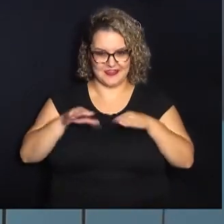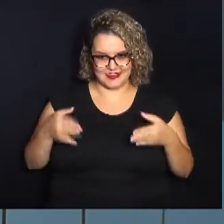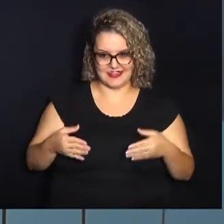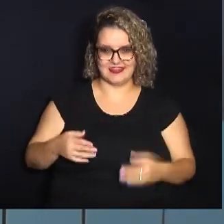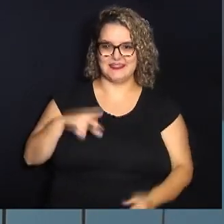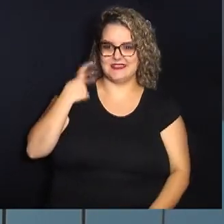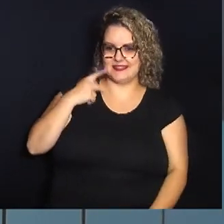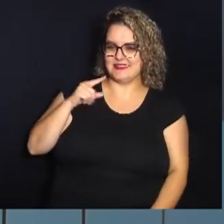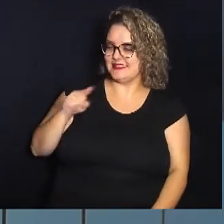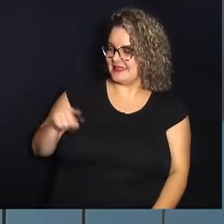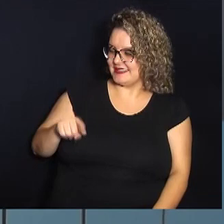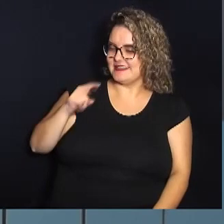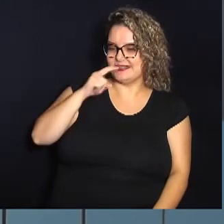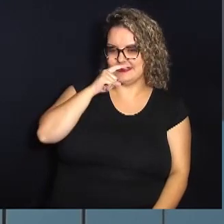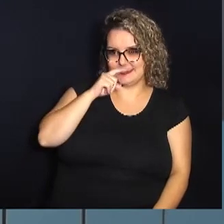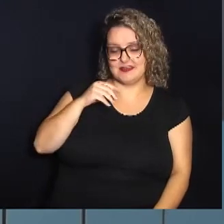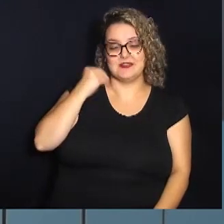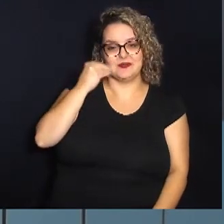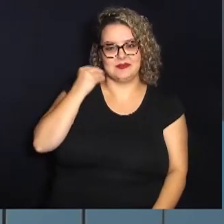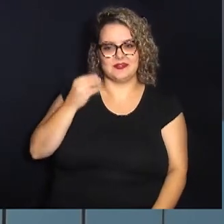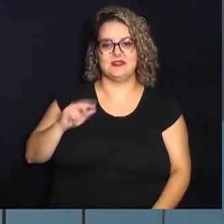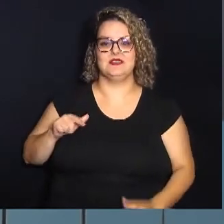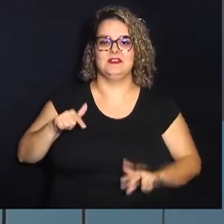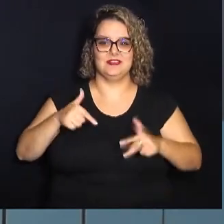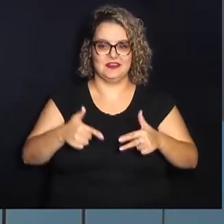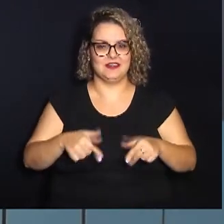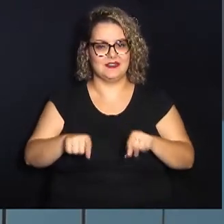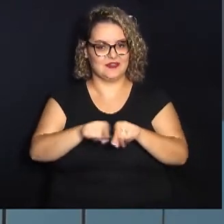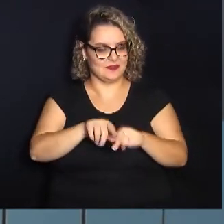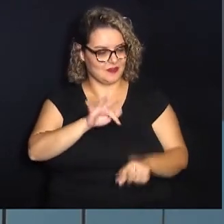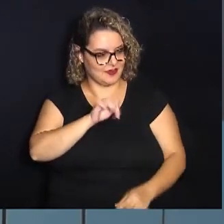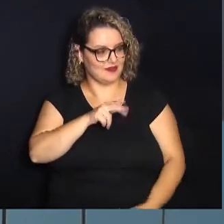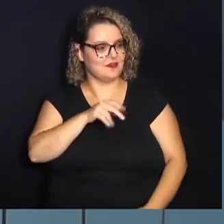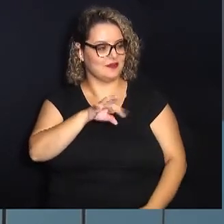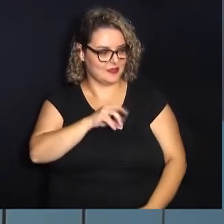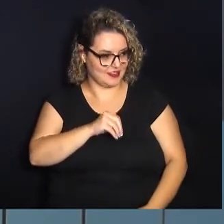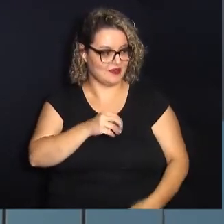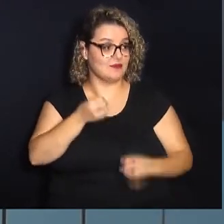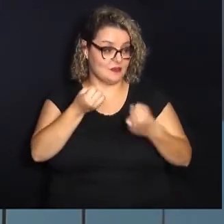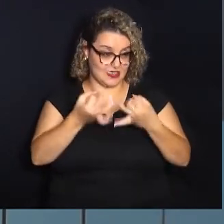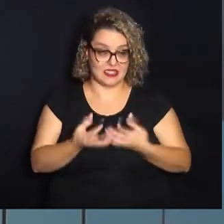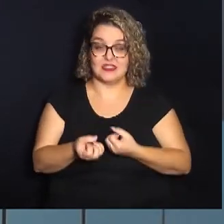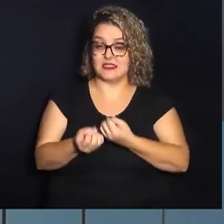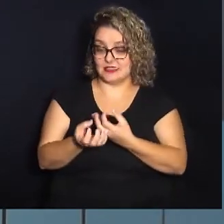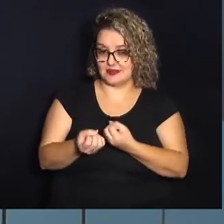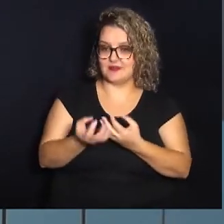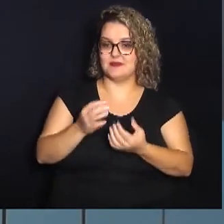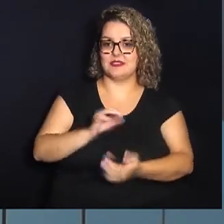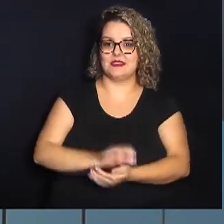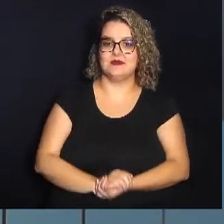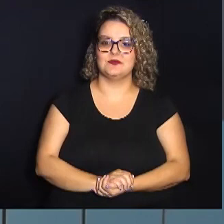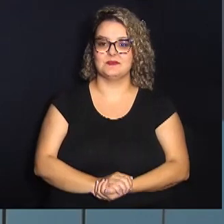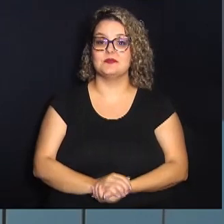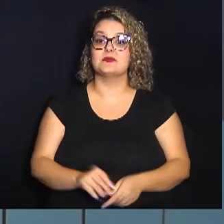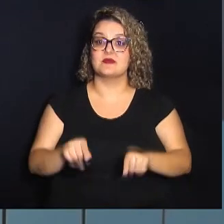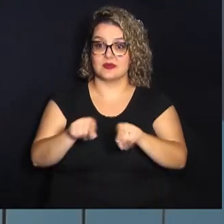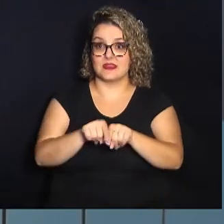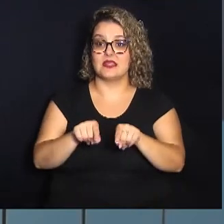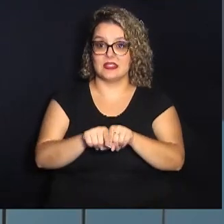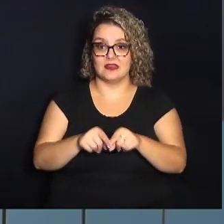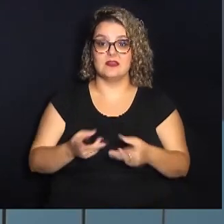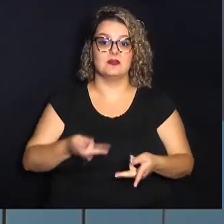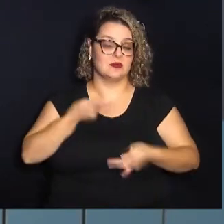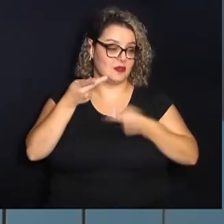Zé Carlos, muito experiente, muito atuante, também ao Fausto pelas informações e também, né, por passar